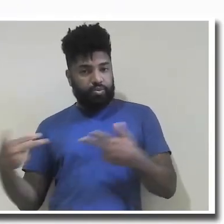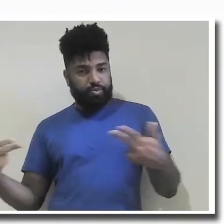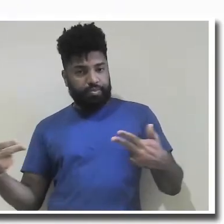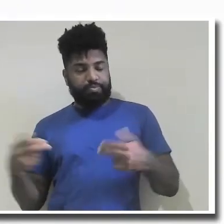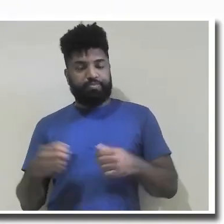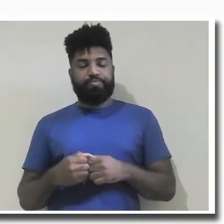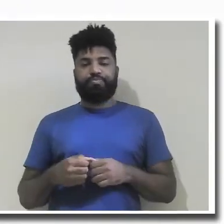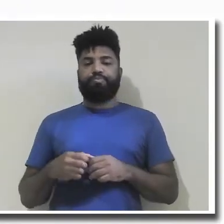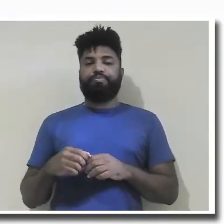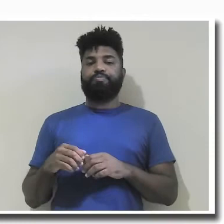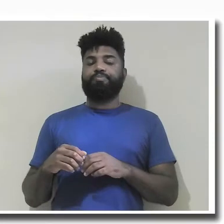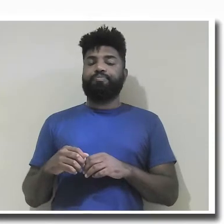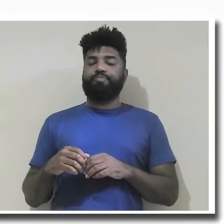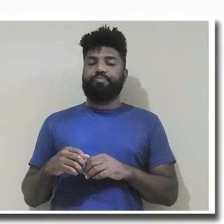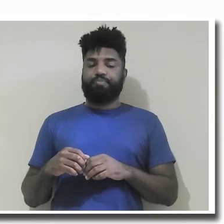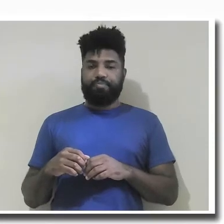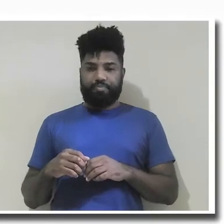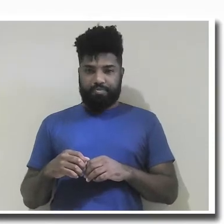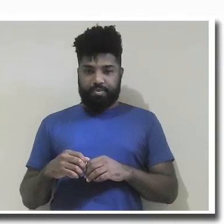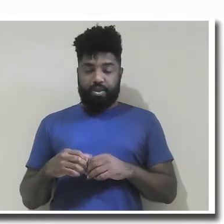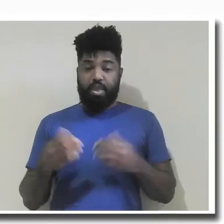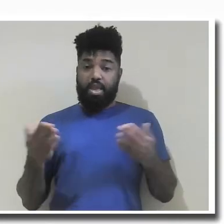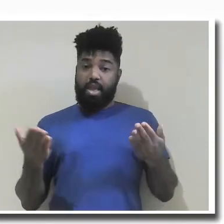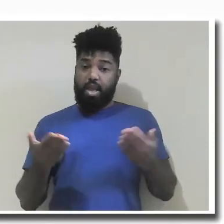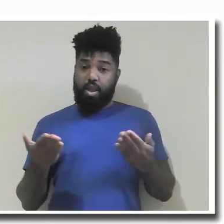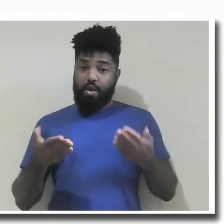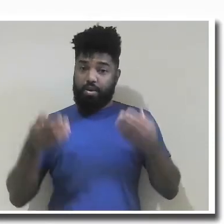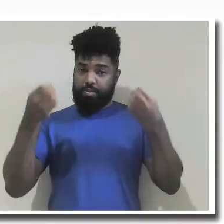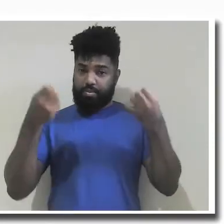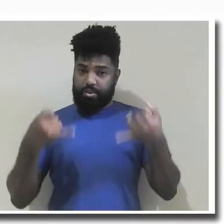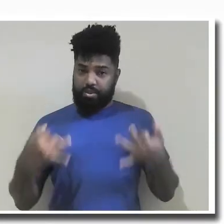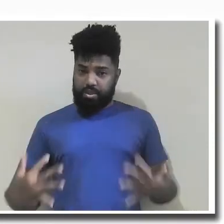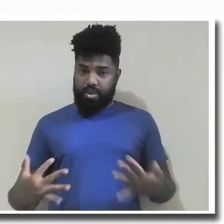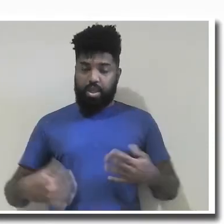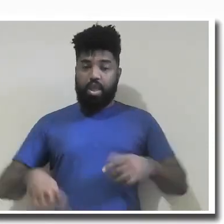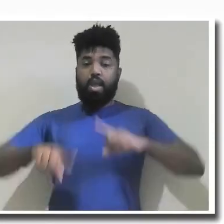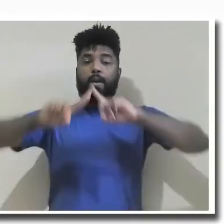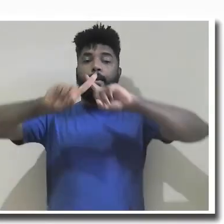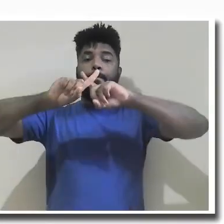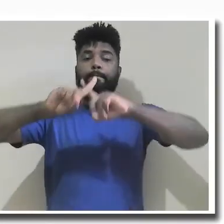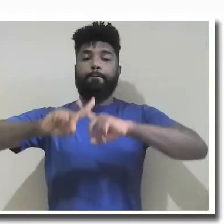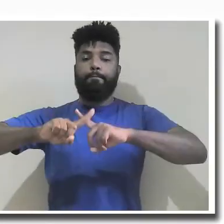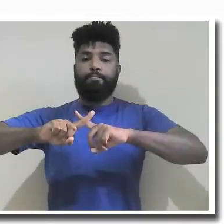agora sobre a operação de multiplicação.